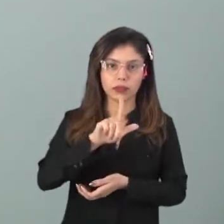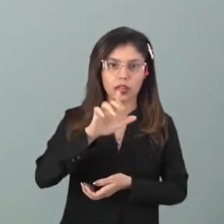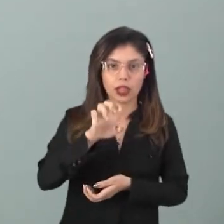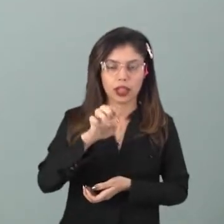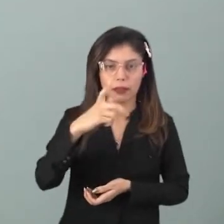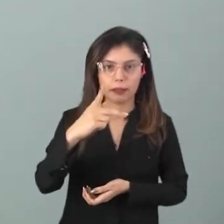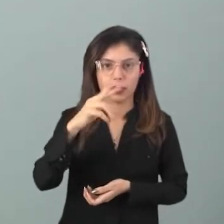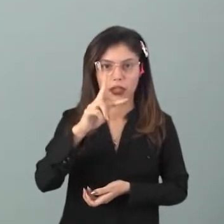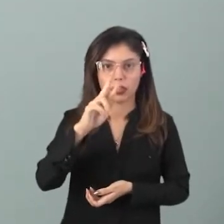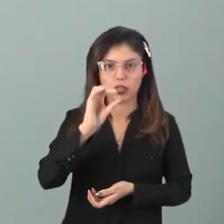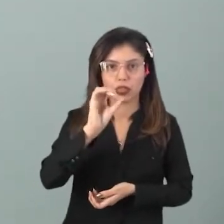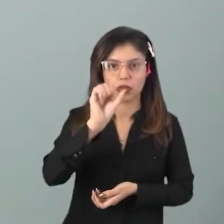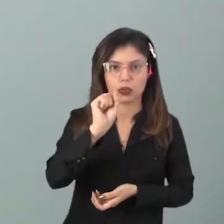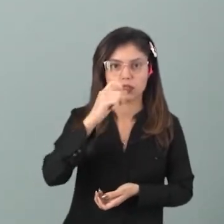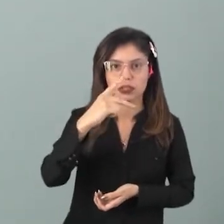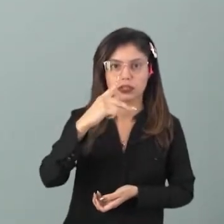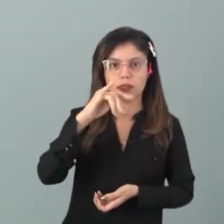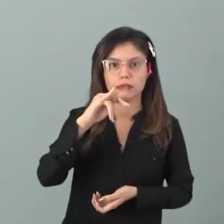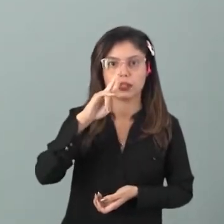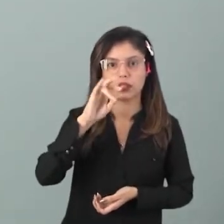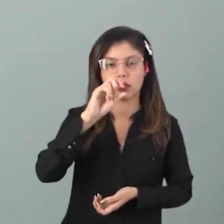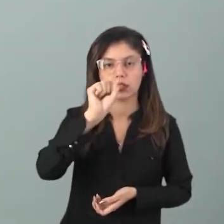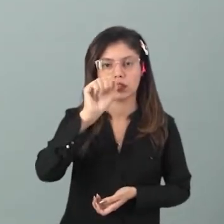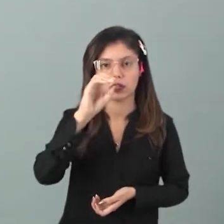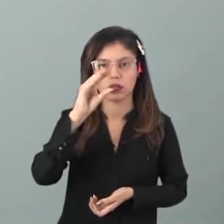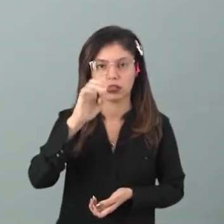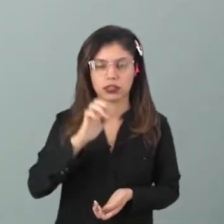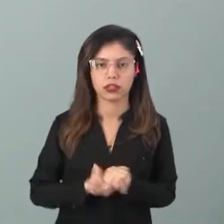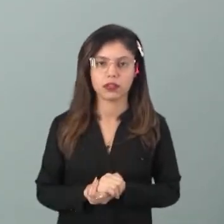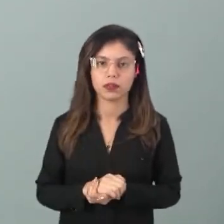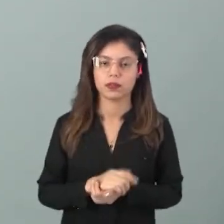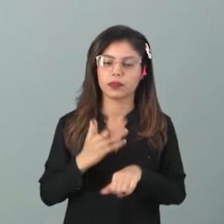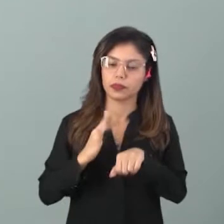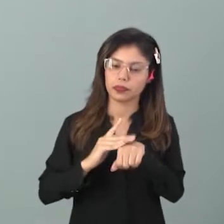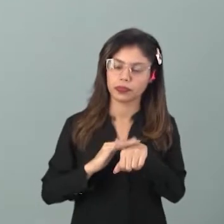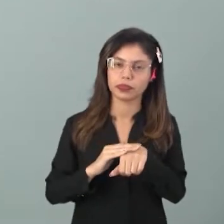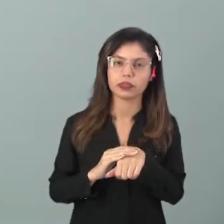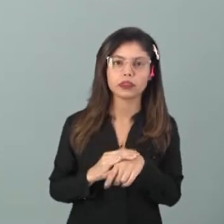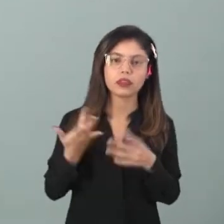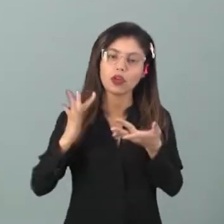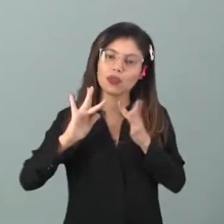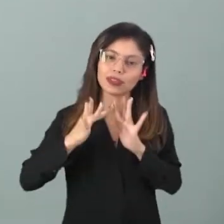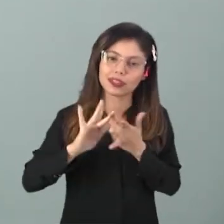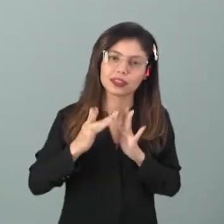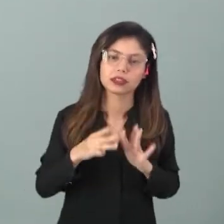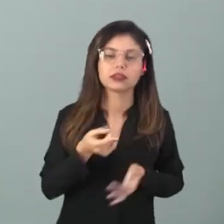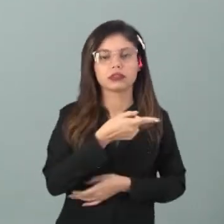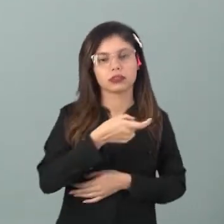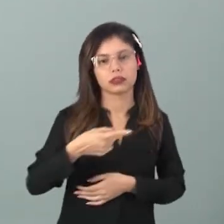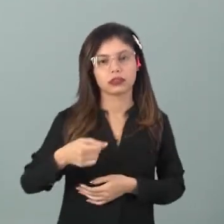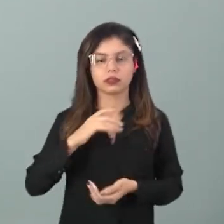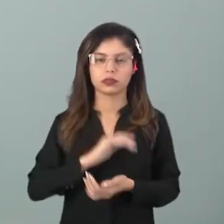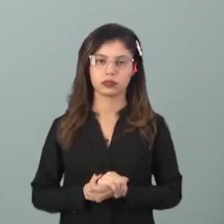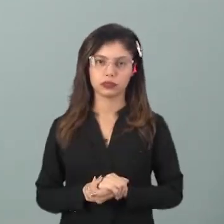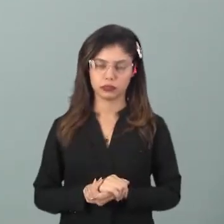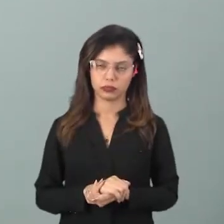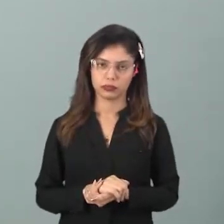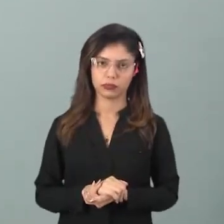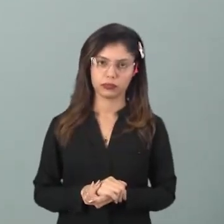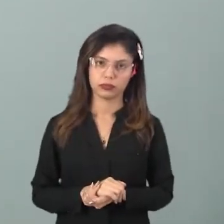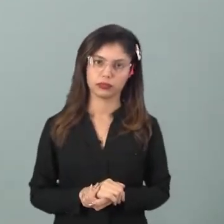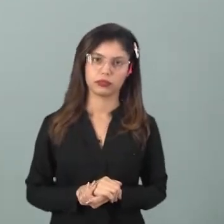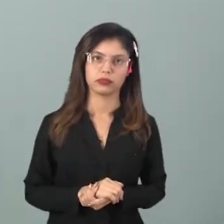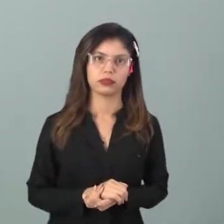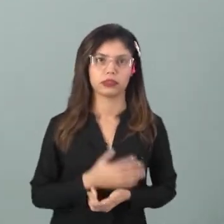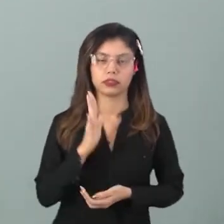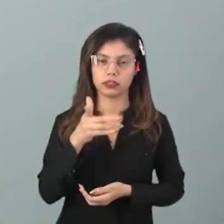leptospirose, que eu tenho certeza que vocês já ouviram falar, né? Que é aquela doença onde a pessoa tem contato com a urina do rato contaminada, né? O rato